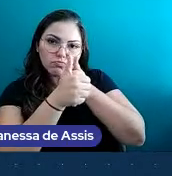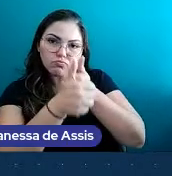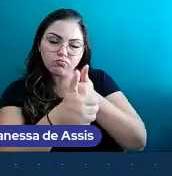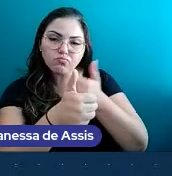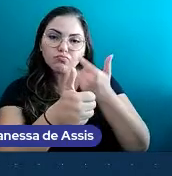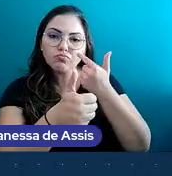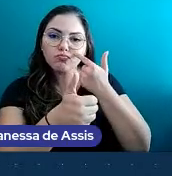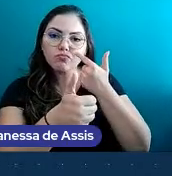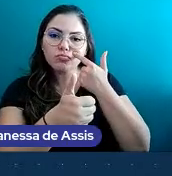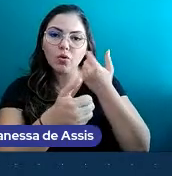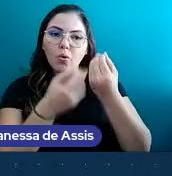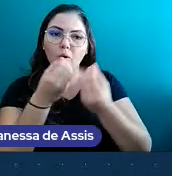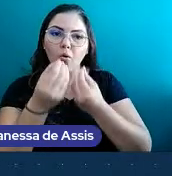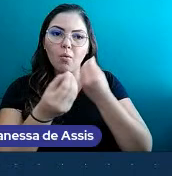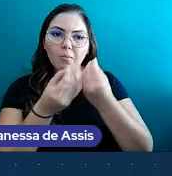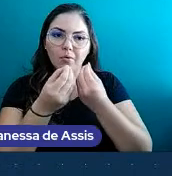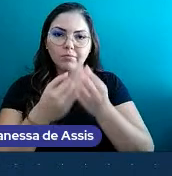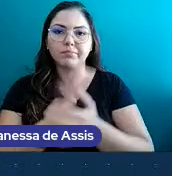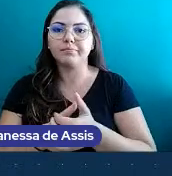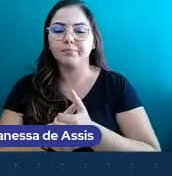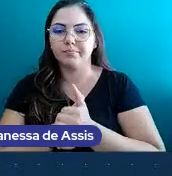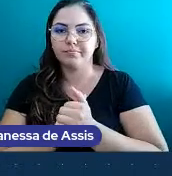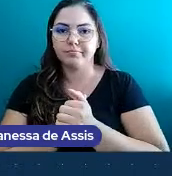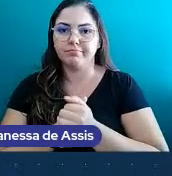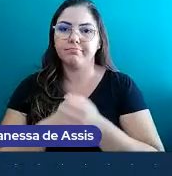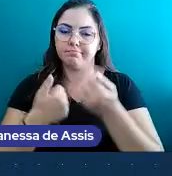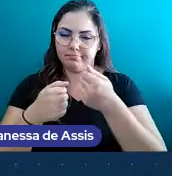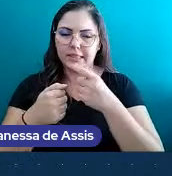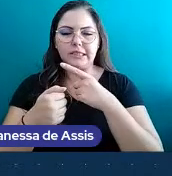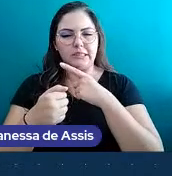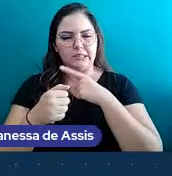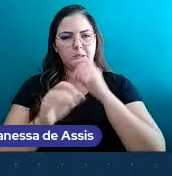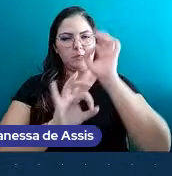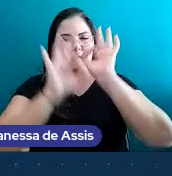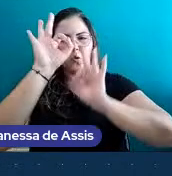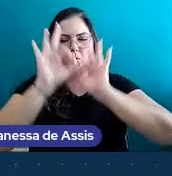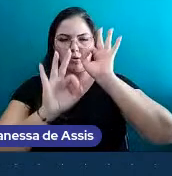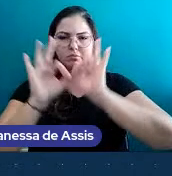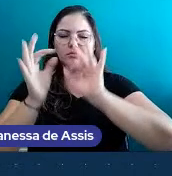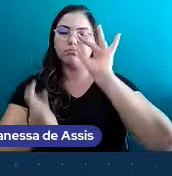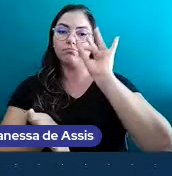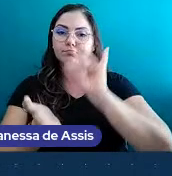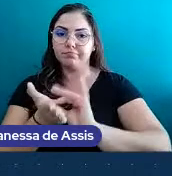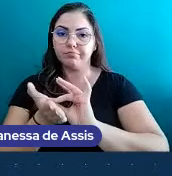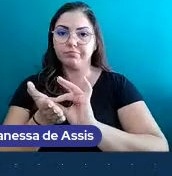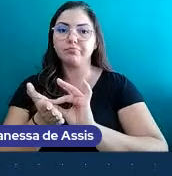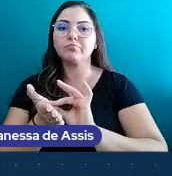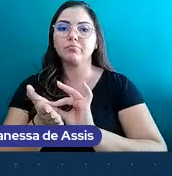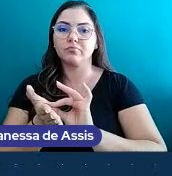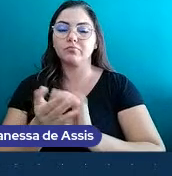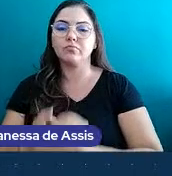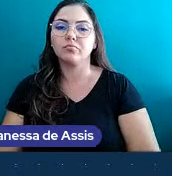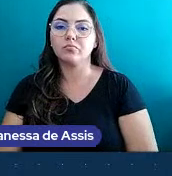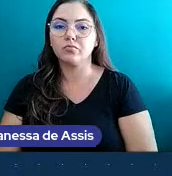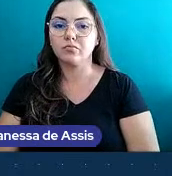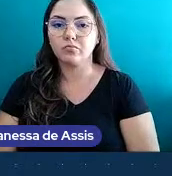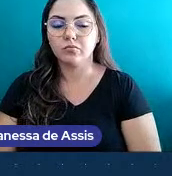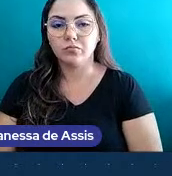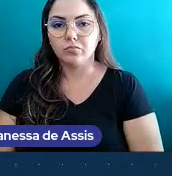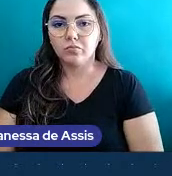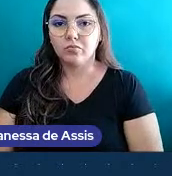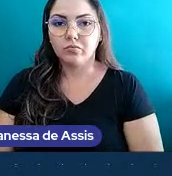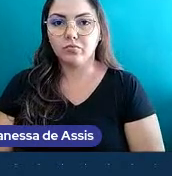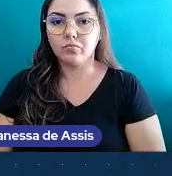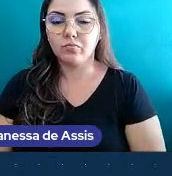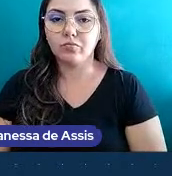Nessa trajetória, que precisa ser bem sistematizada, bem organizada. E para isso eu preciso ter